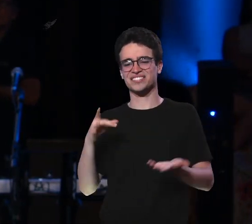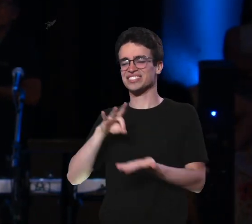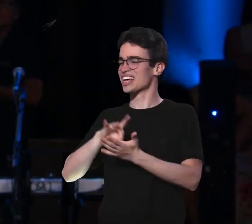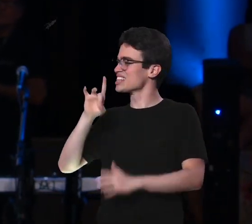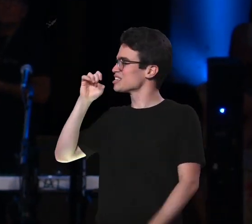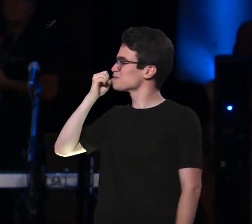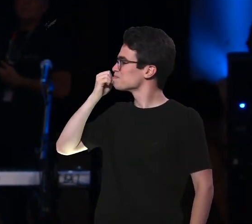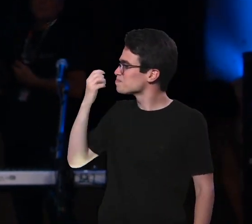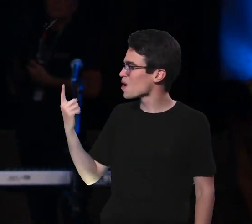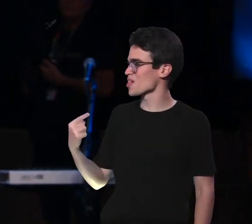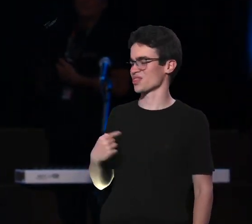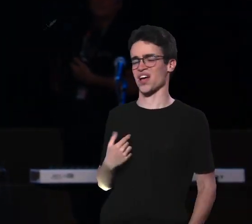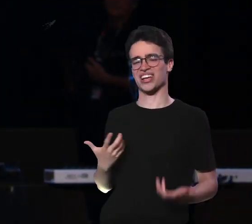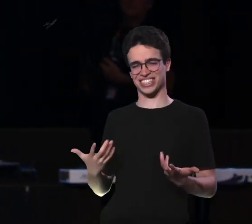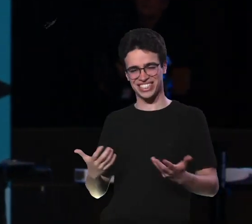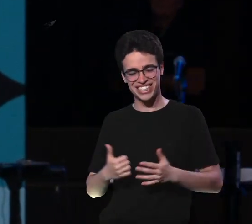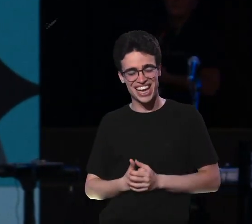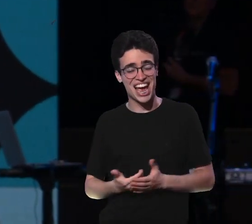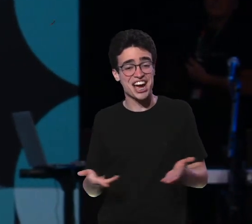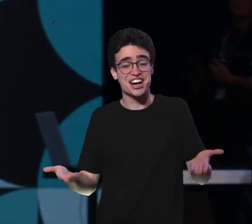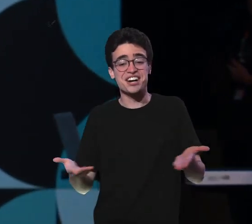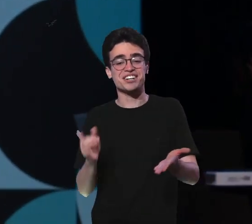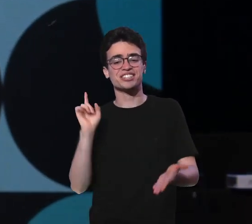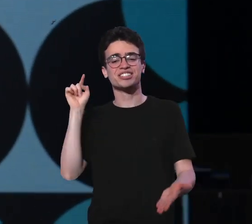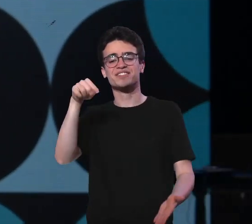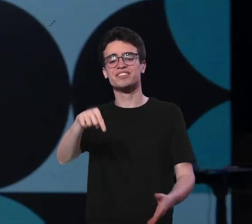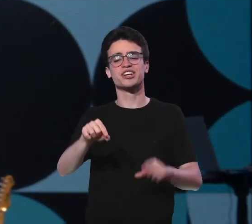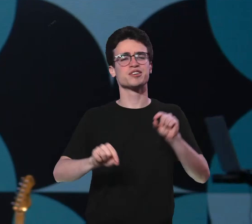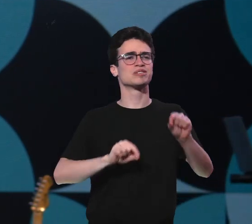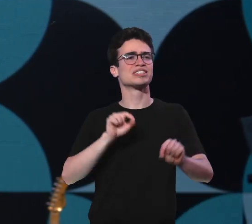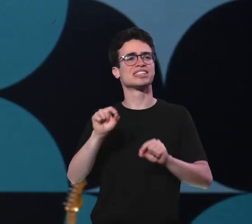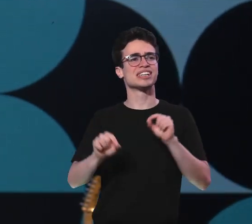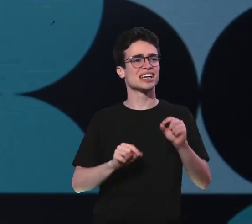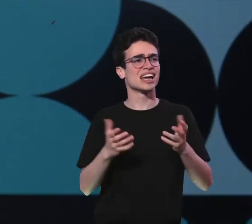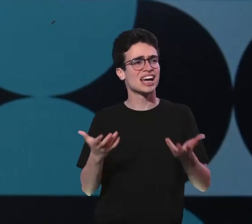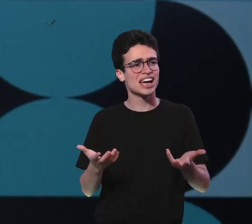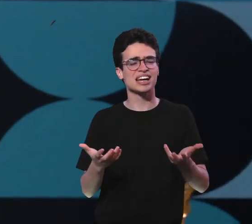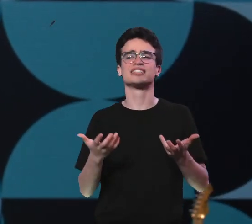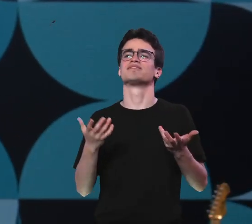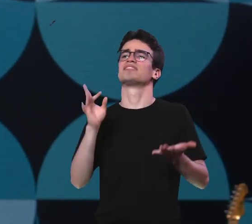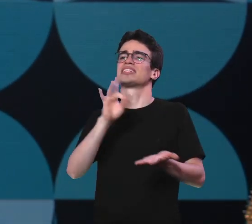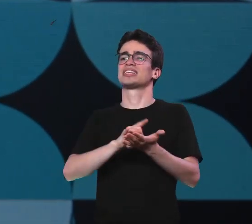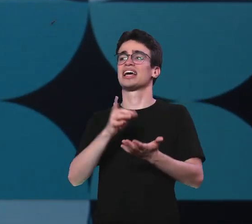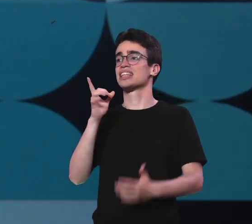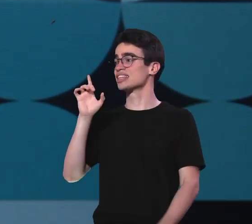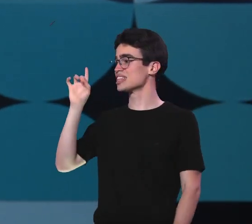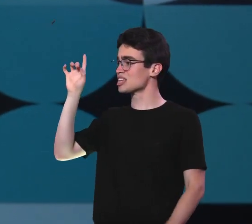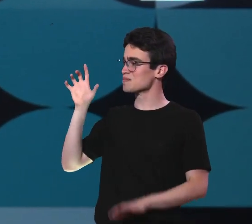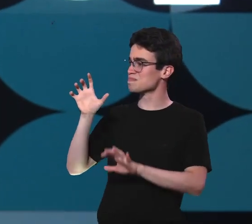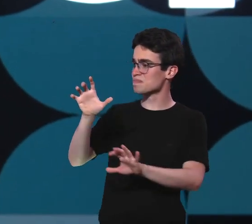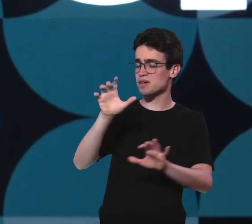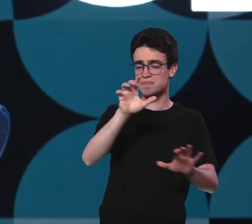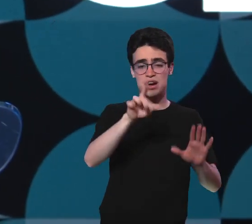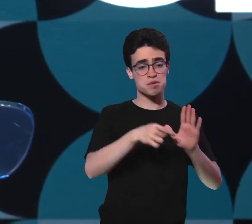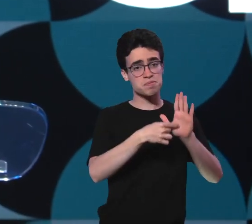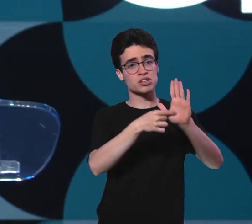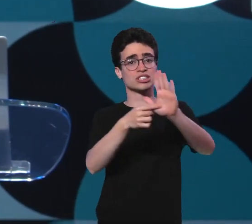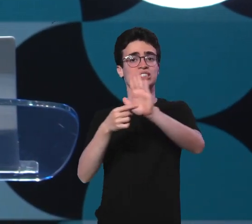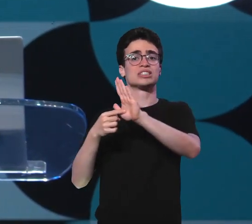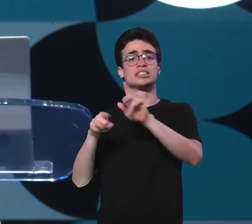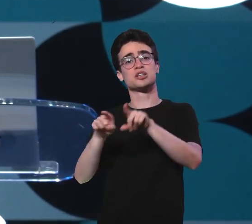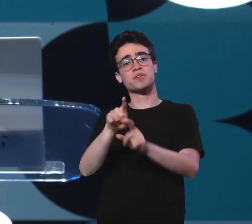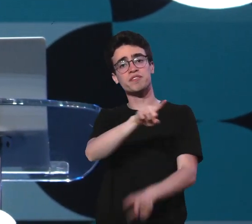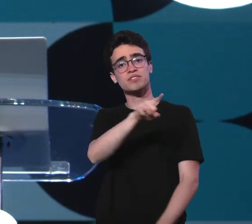bom com a gente. E hoje a gente veio aqui testemunhar o que Deus tem feito e renovar a sua